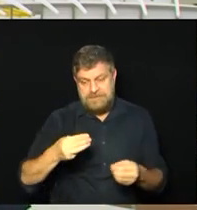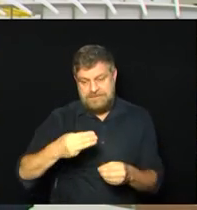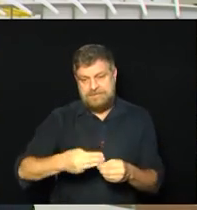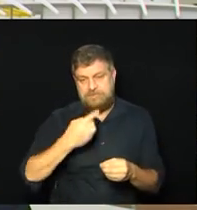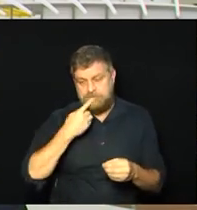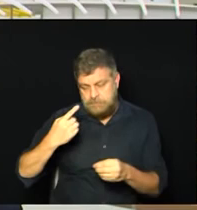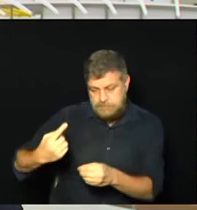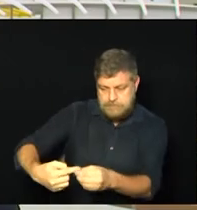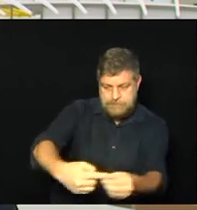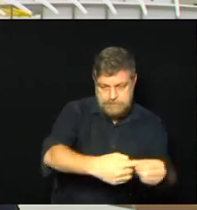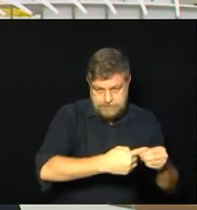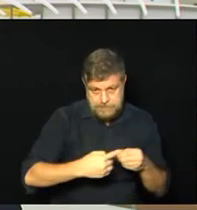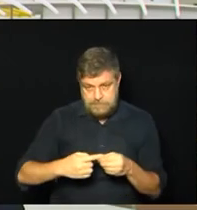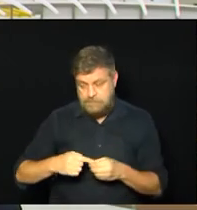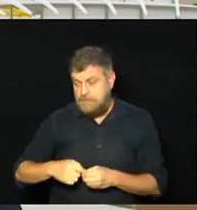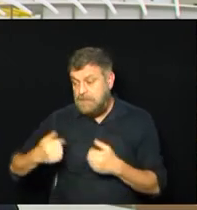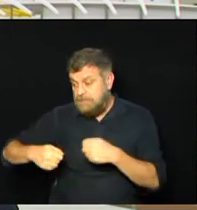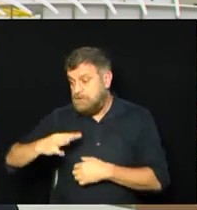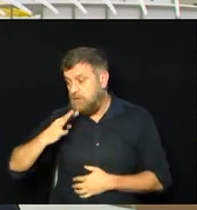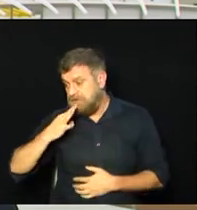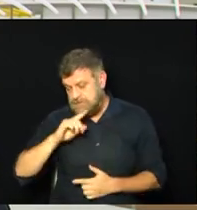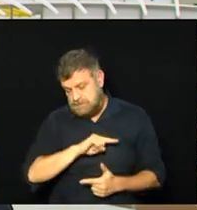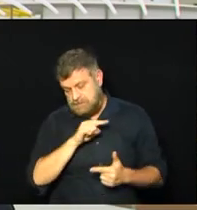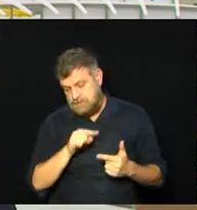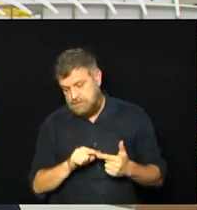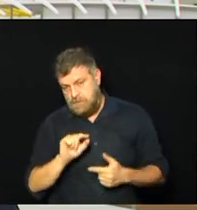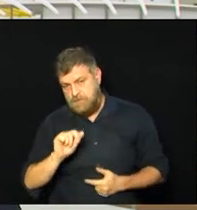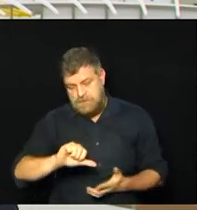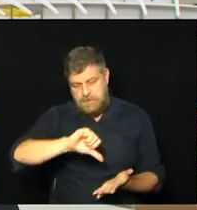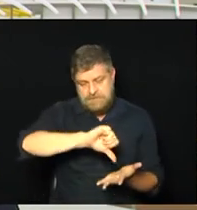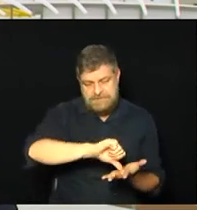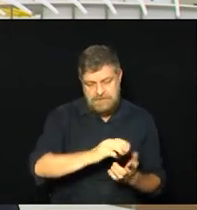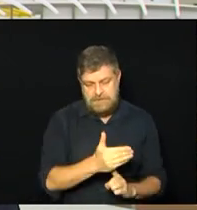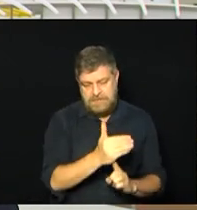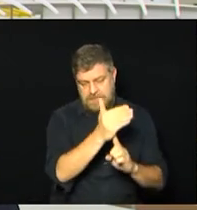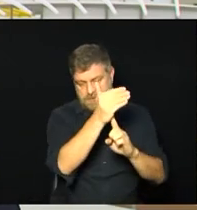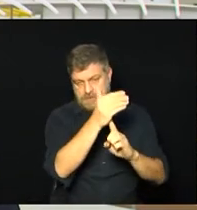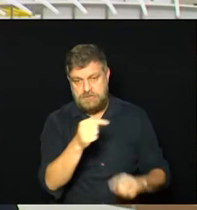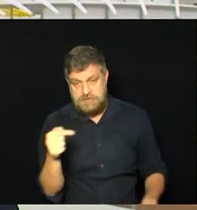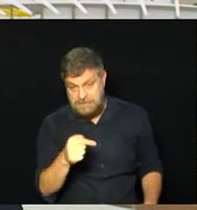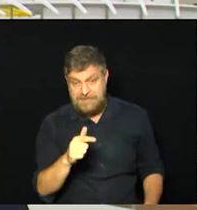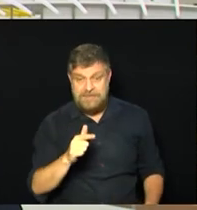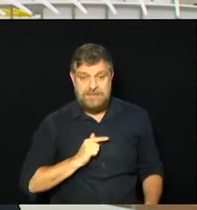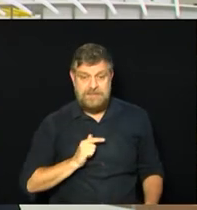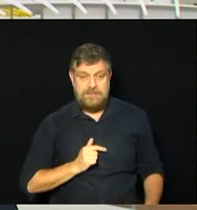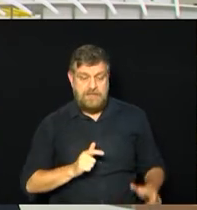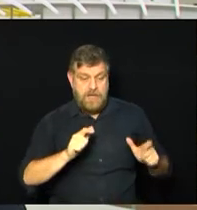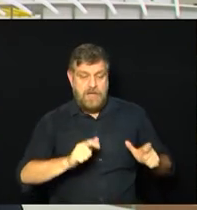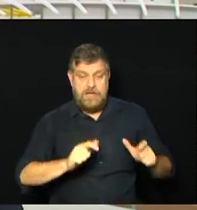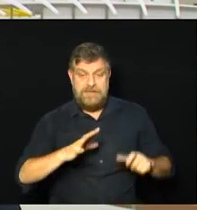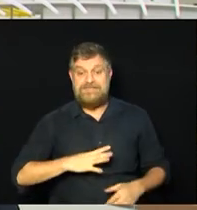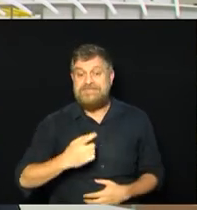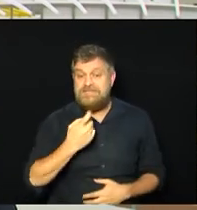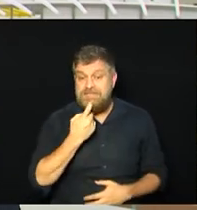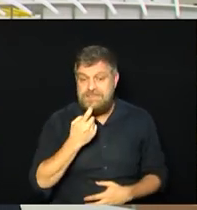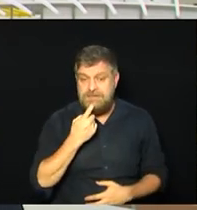Campinas. E para isso eles precisam conhecer. Há uma segunda questão, é que o CNPEM, eventualmente estando inserido em